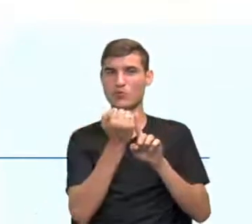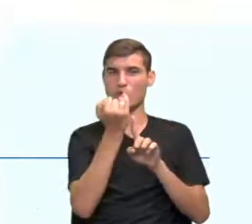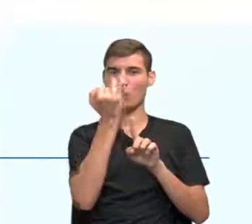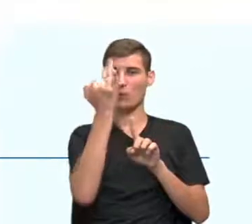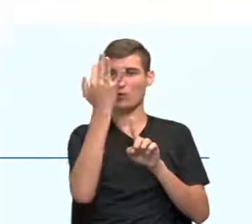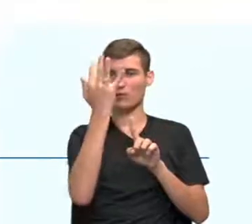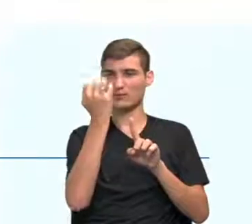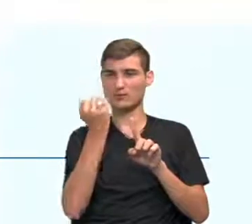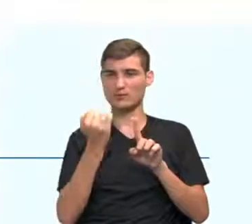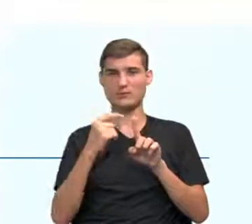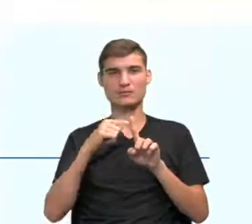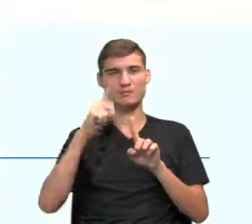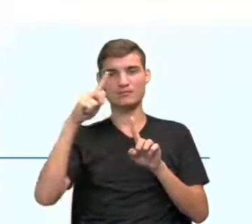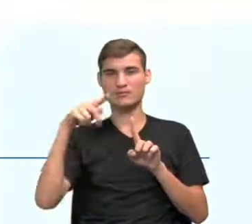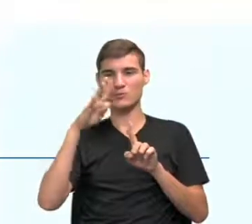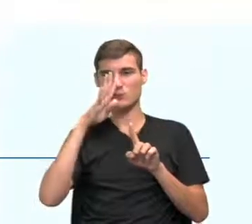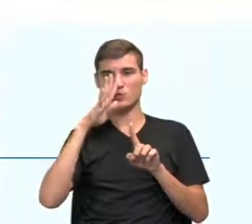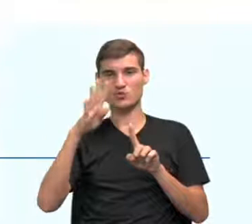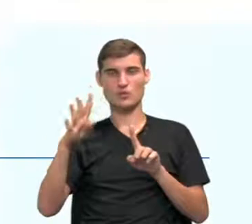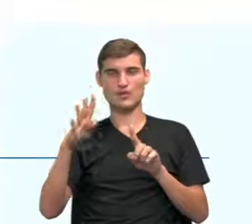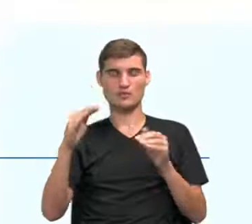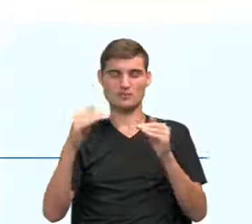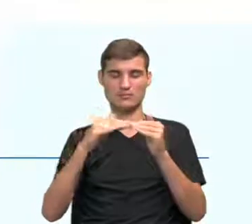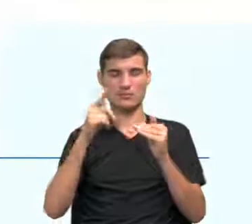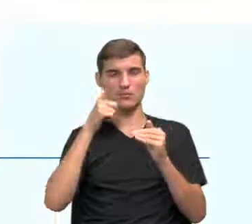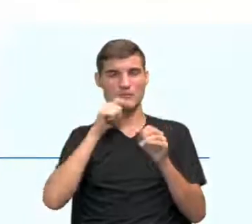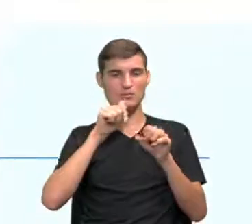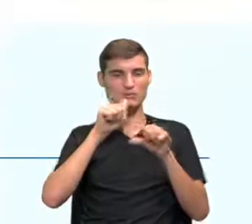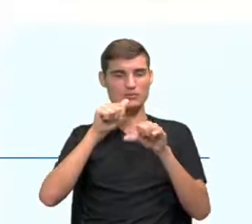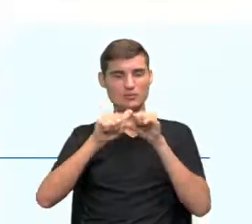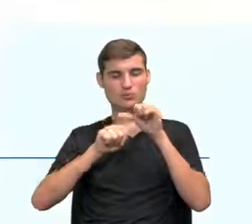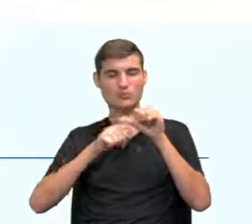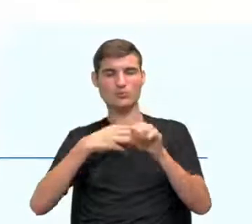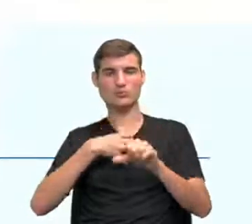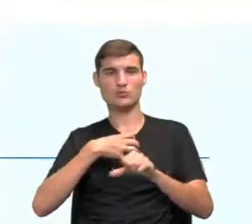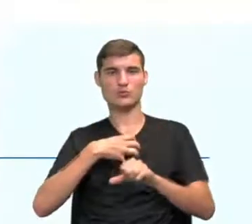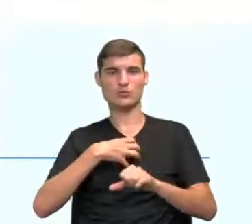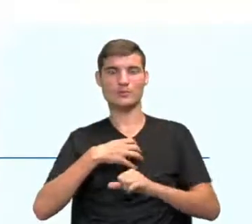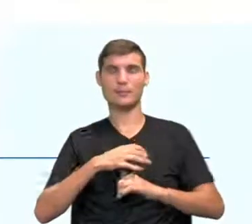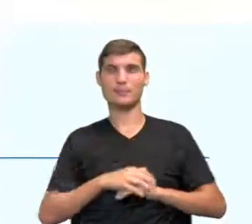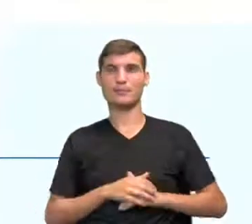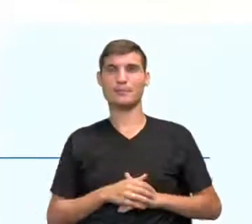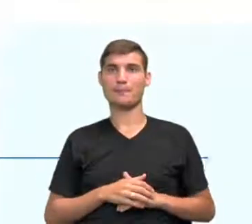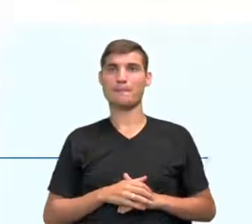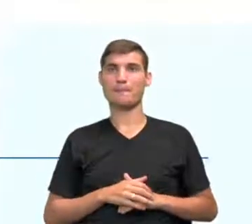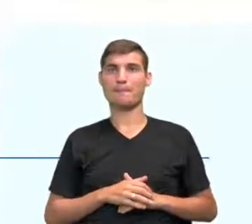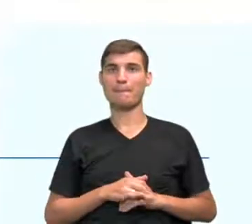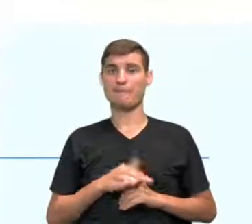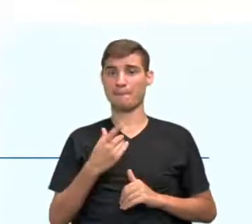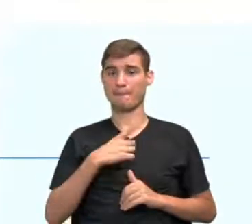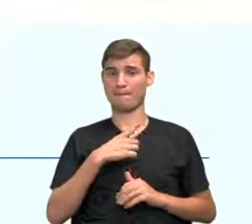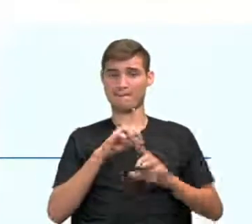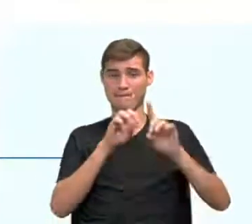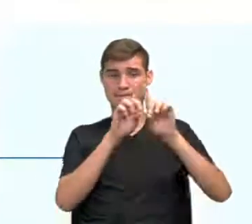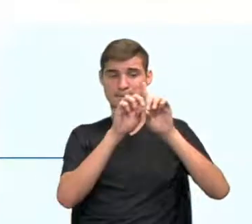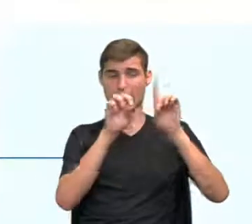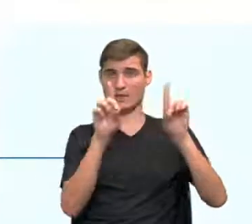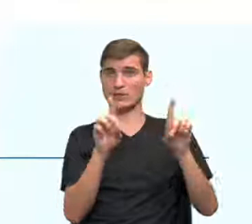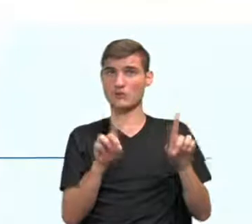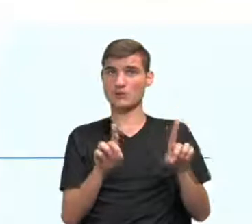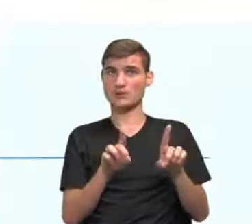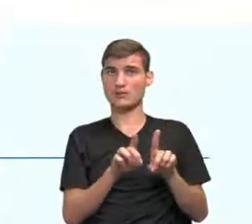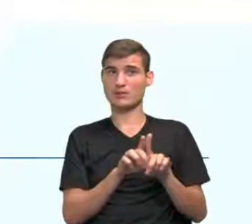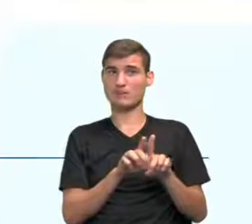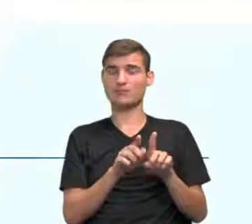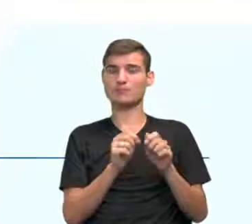Uma sequência de pulsos que eu vou, então, manipular essa sequência de pulsos. E quando eu tenho portadora digital,